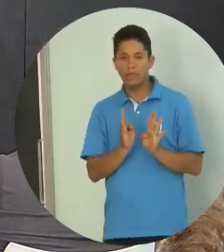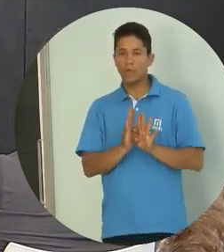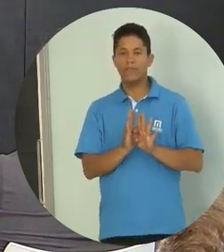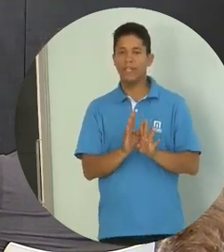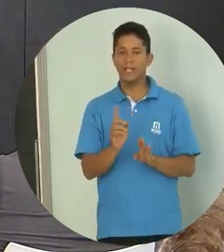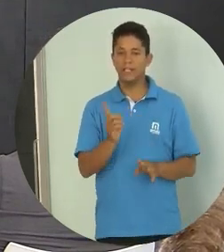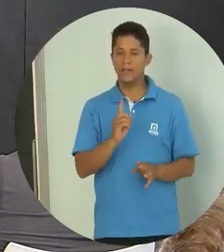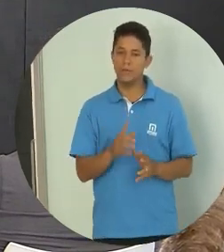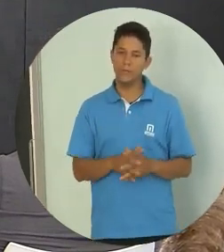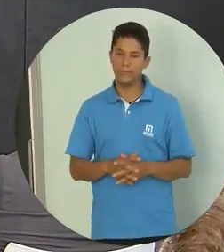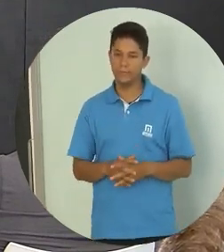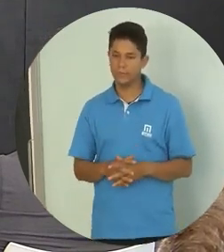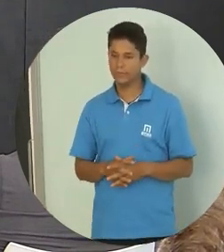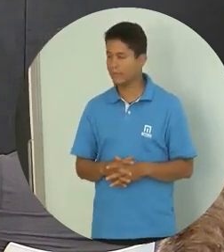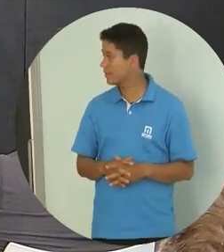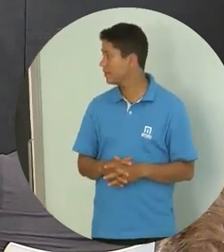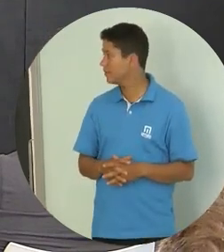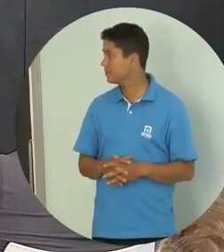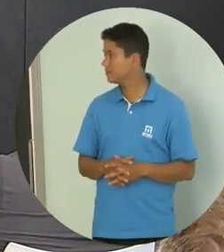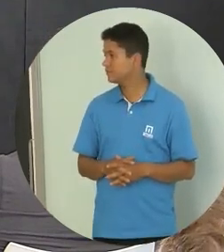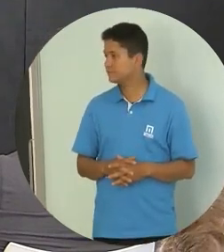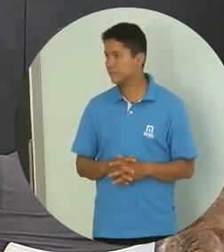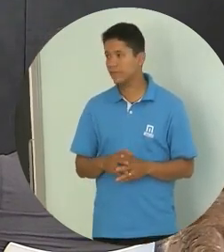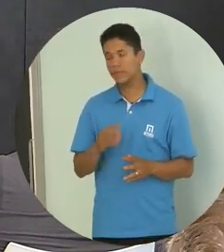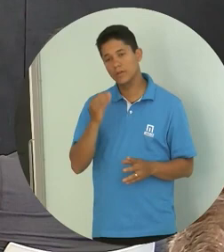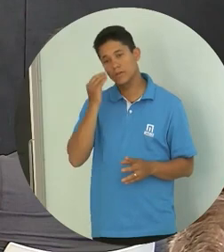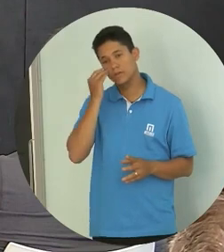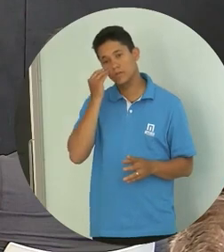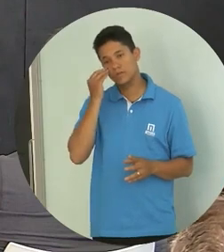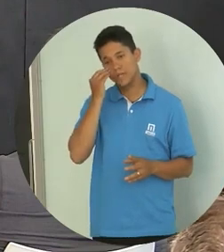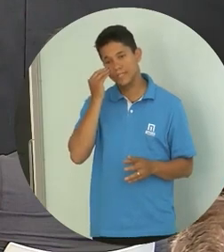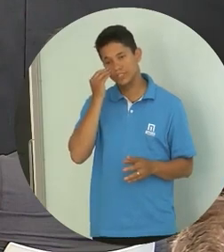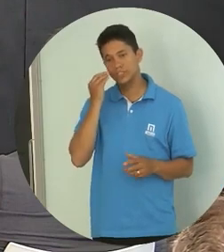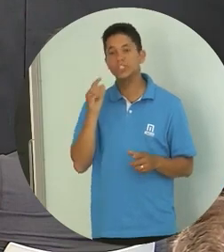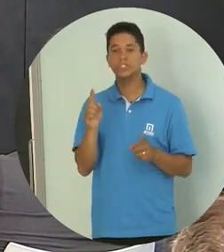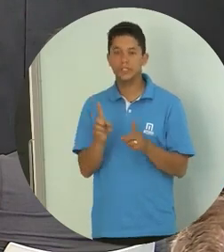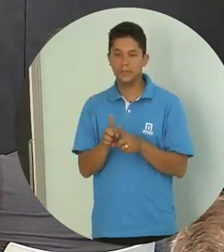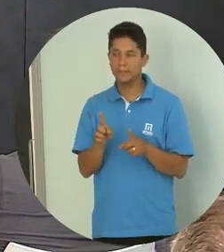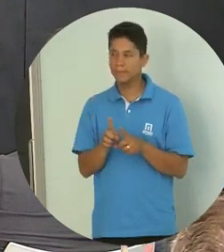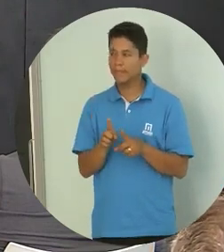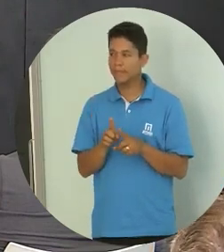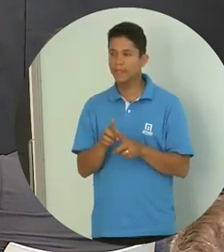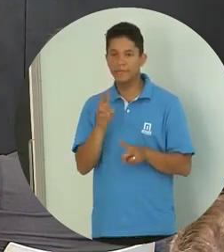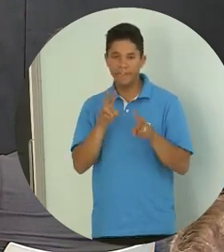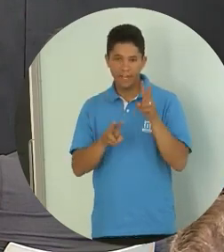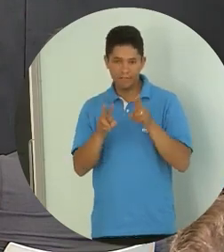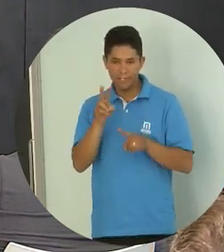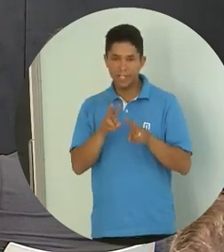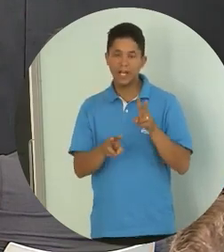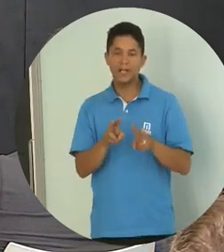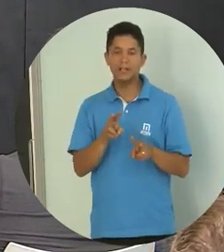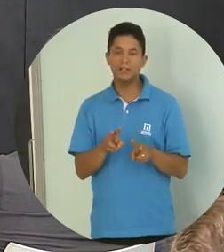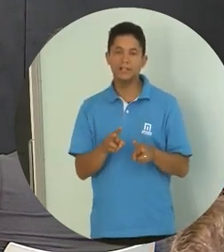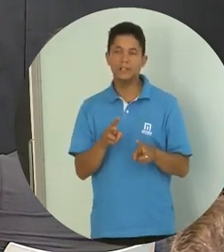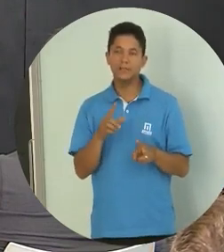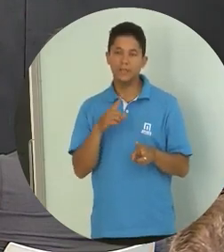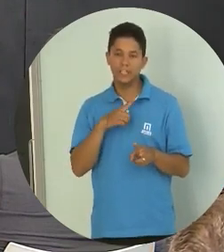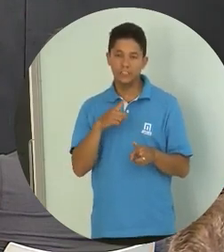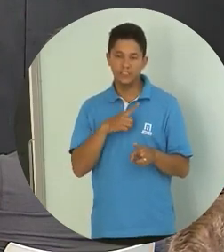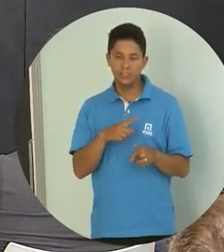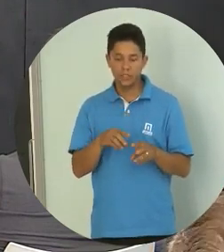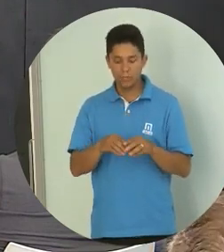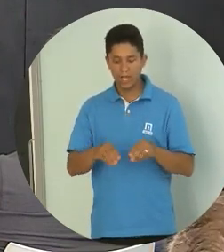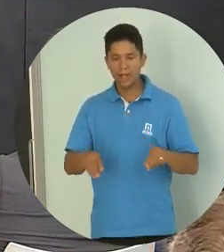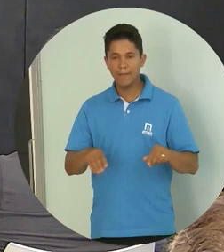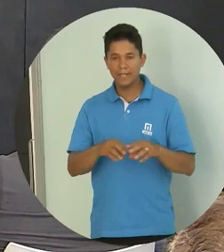O teste foi também para verificar isso, tá? Porque a gente tinha uma camada de areia, uma